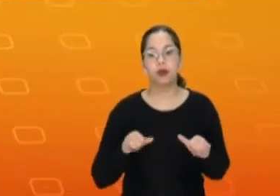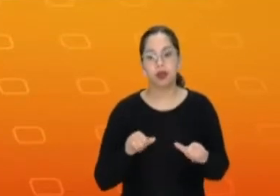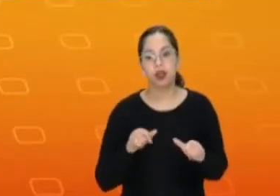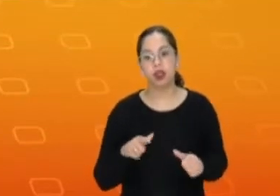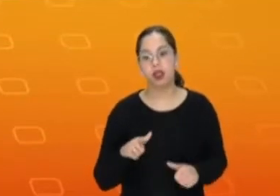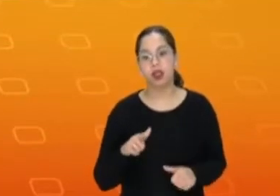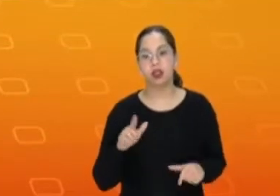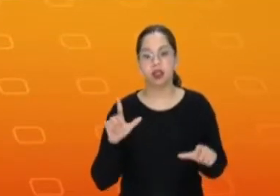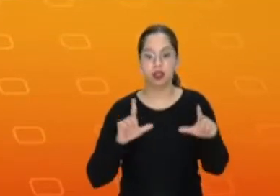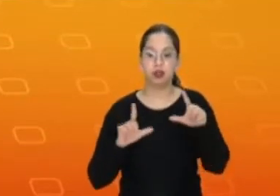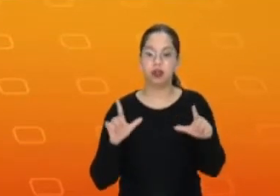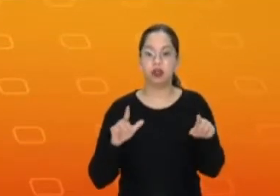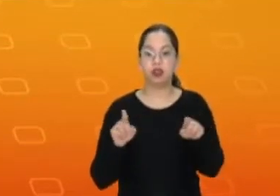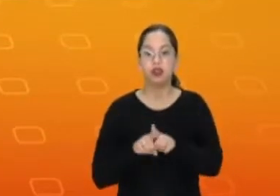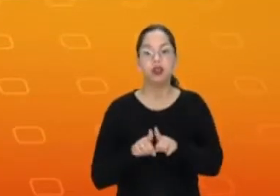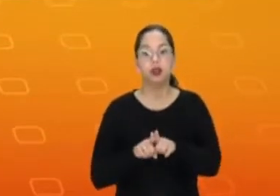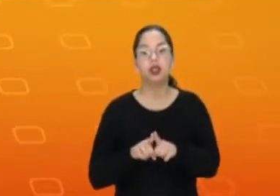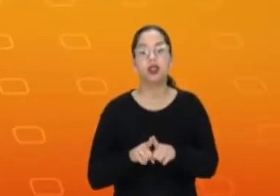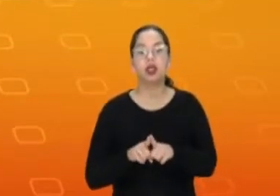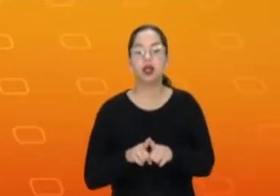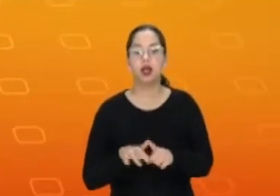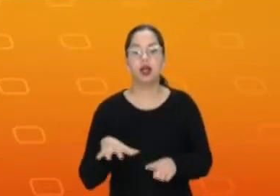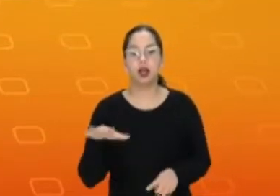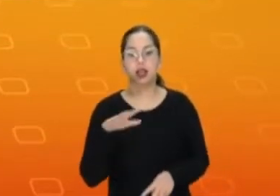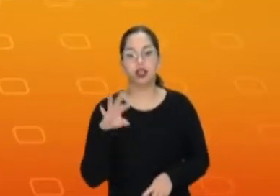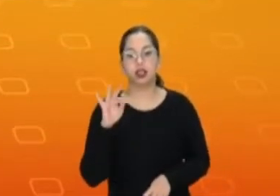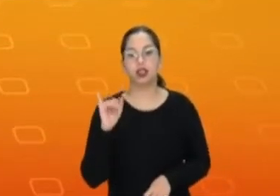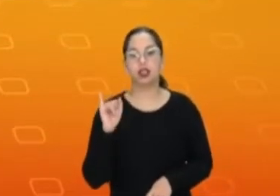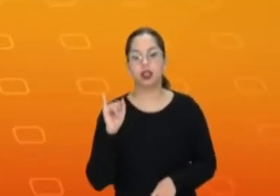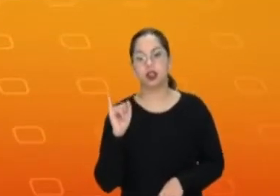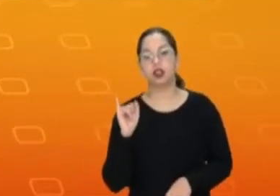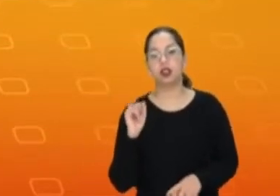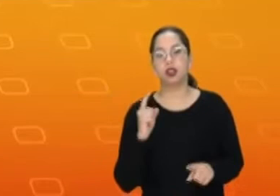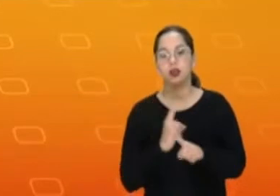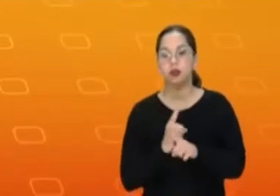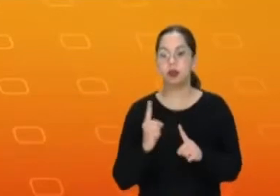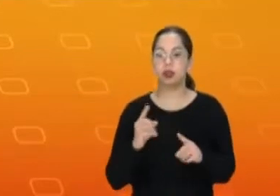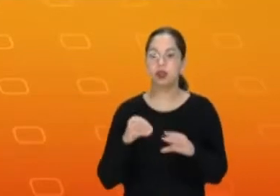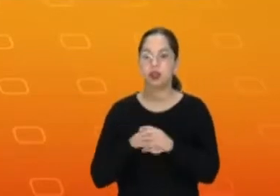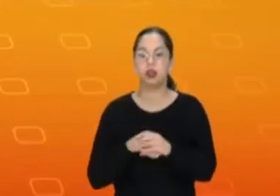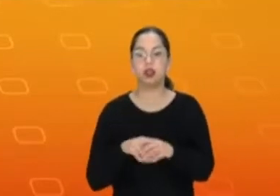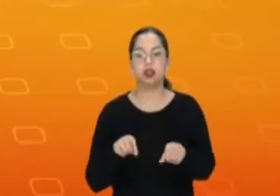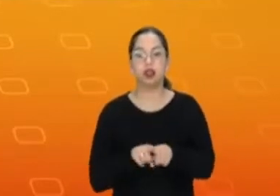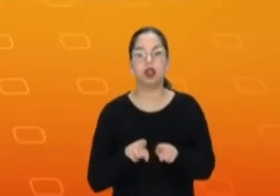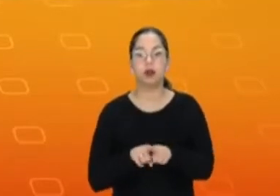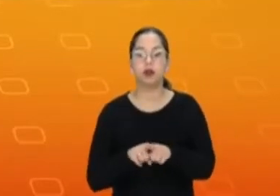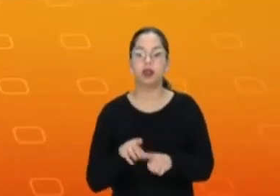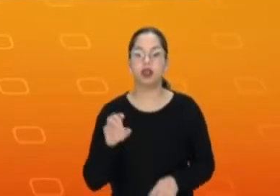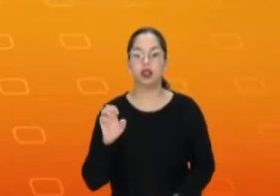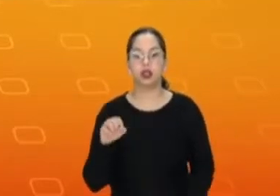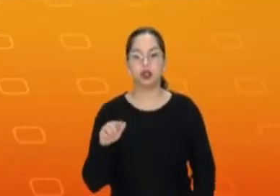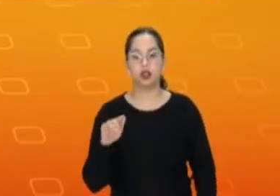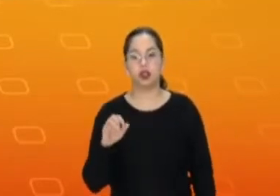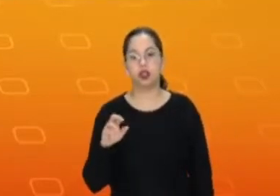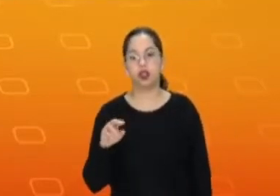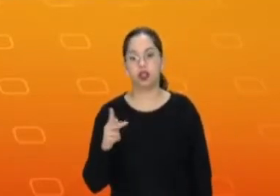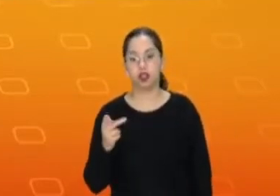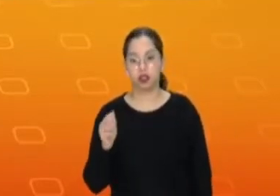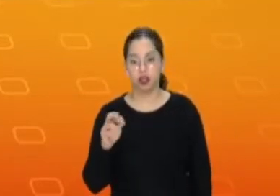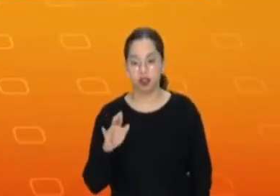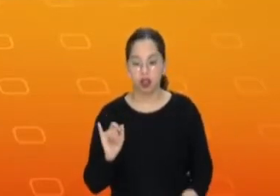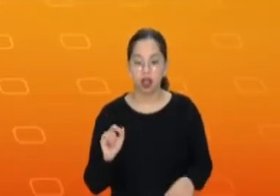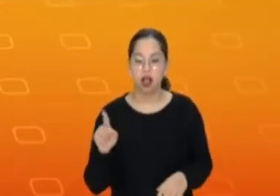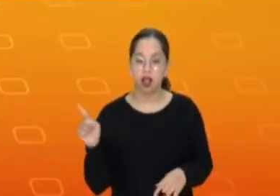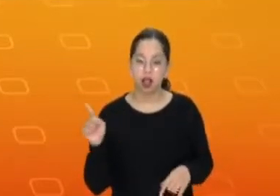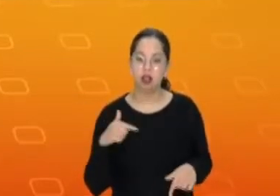geral, em cima da área de TI, que a gente chama TI, mas está dentro da área de engenharia, mas são pessoas que trabalham na estrutura